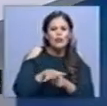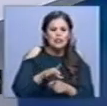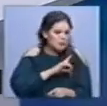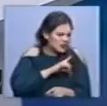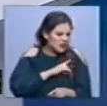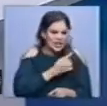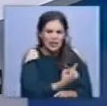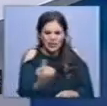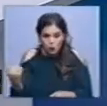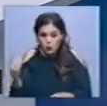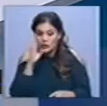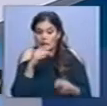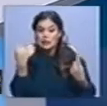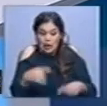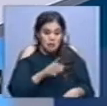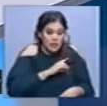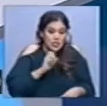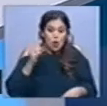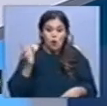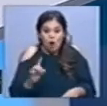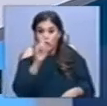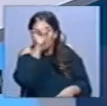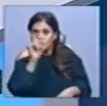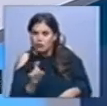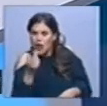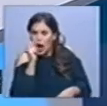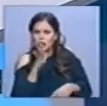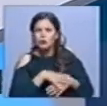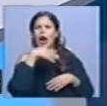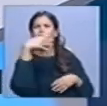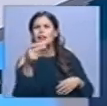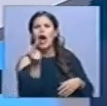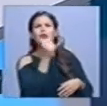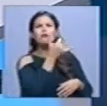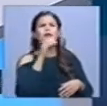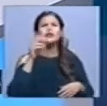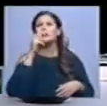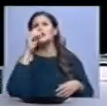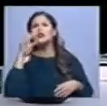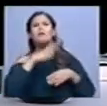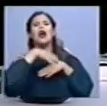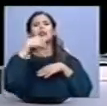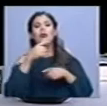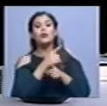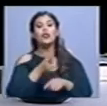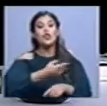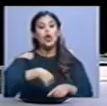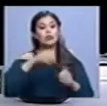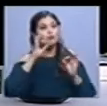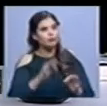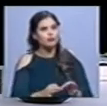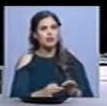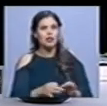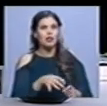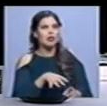ter privacidade, segundo o próprio, daqui a 10, 20, 30 anos, numa altura em que nós vamos ter autênticos egos digitais